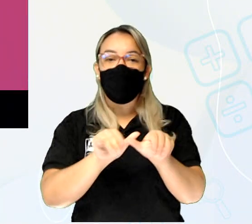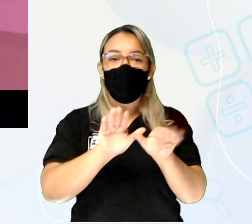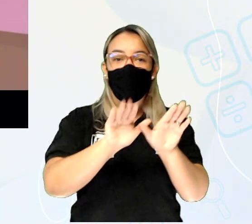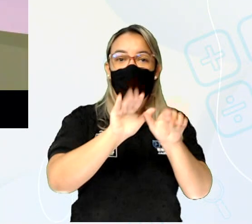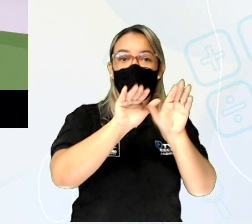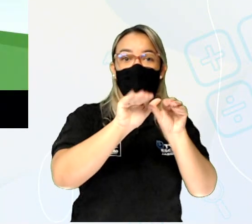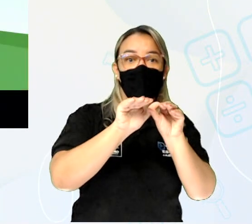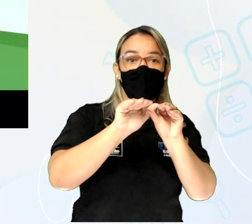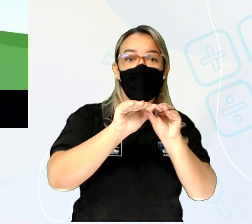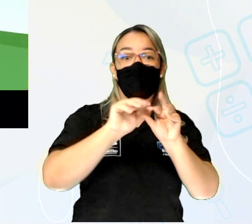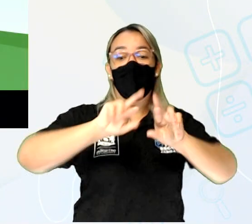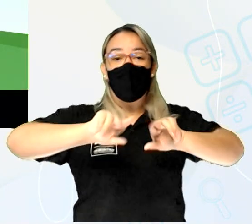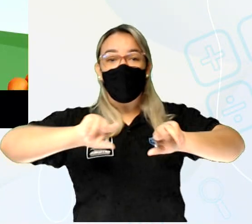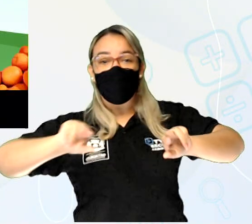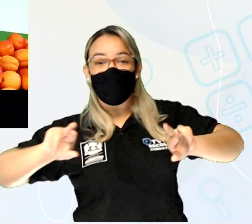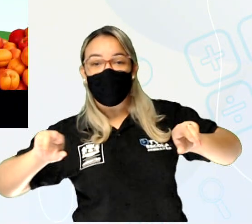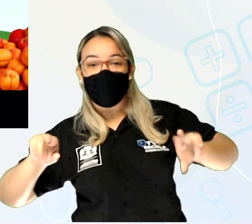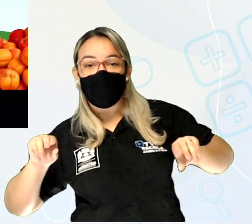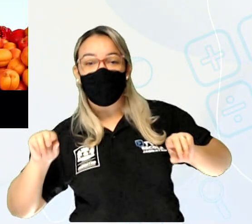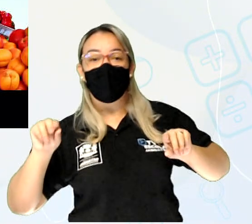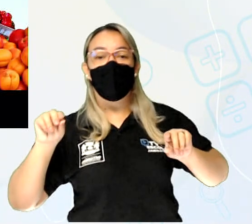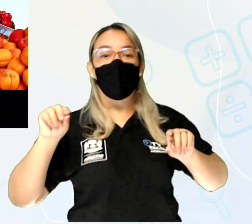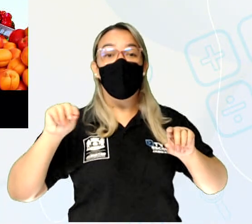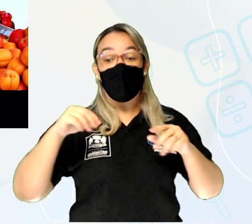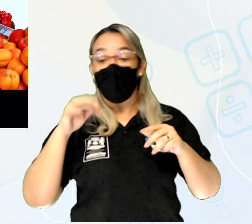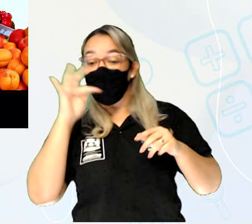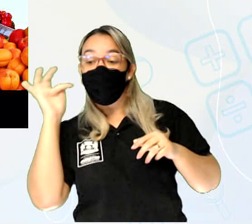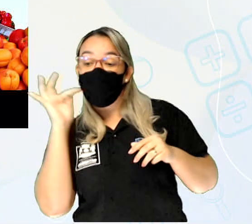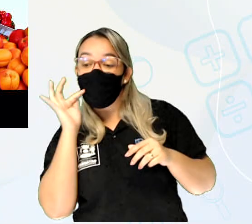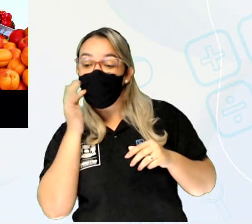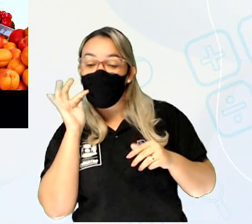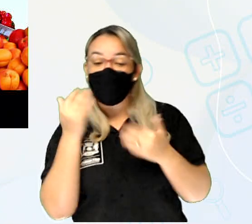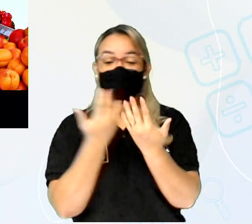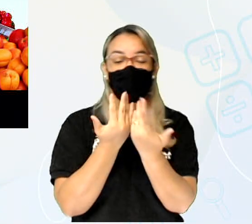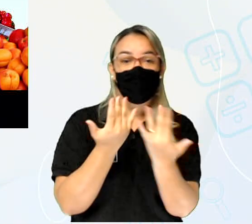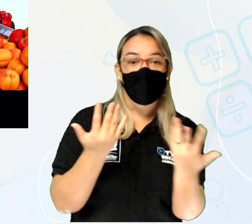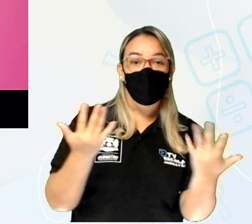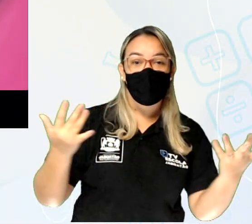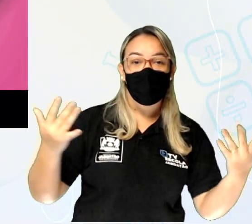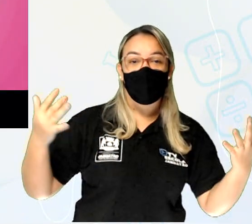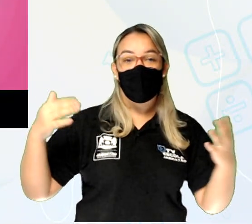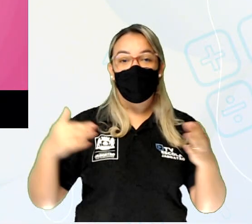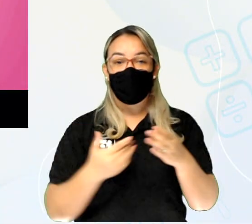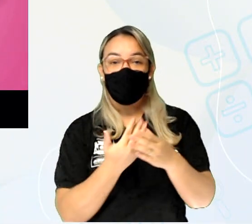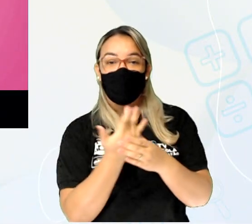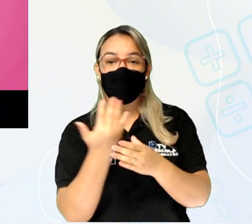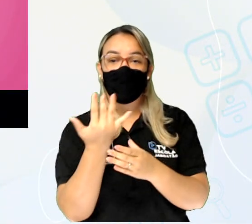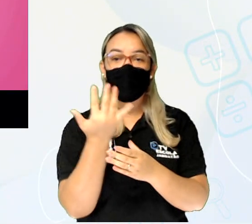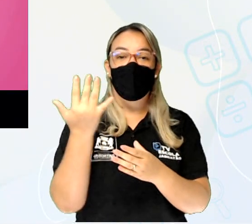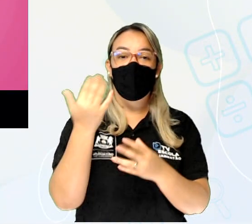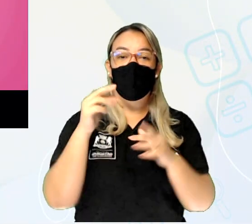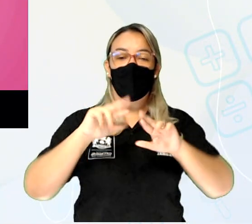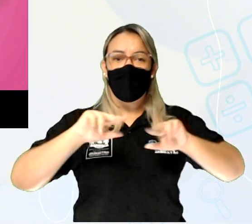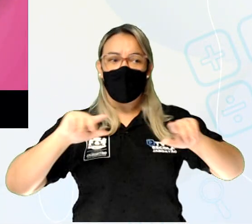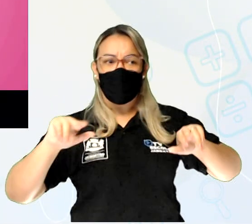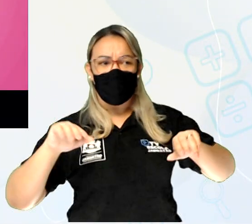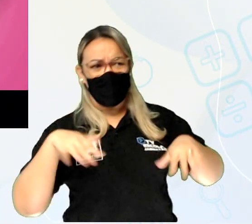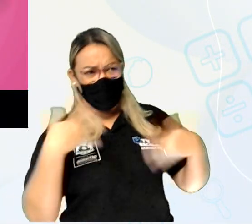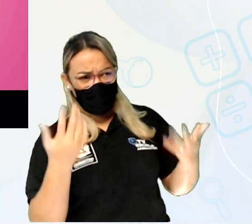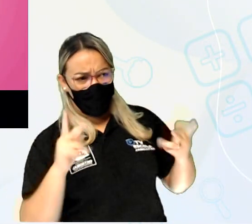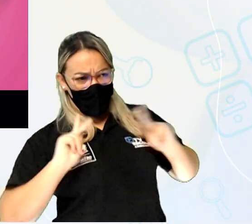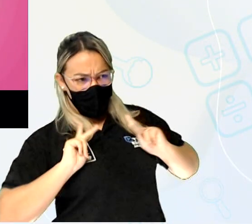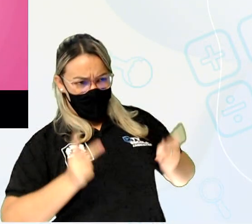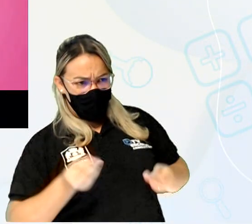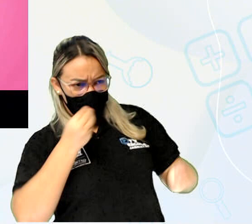mais polinizadores, mais frutas e vegetais crescerão. Ah, entendi. Humanos comem essas frutas